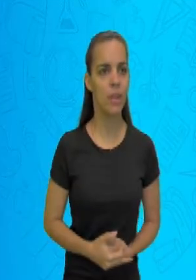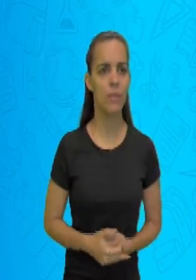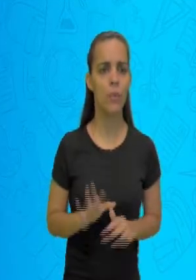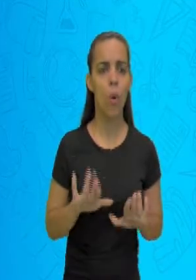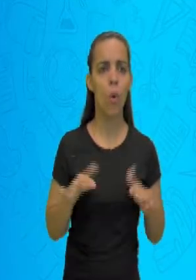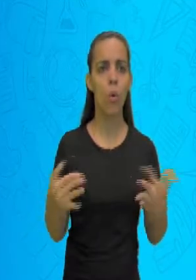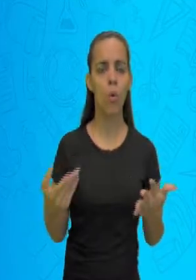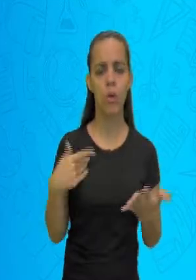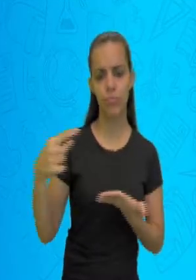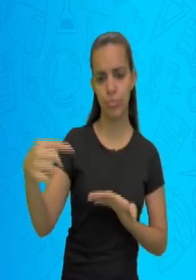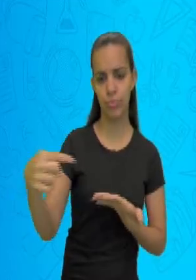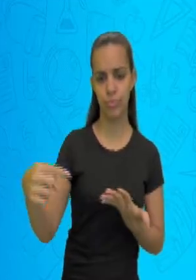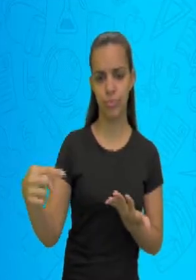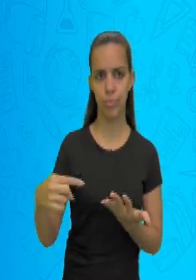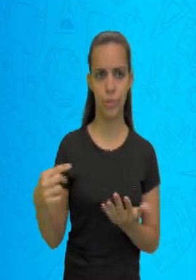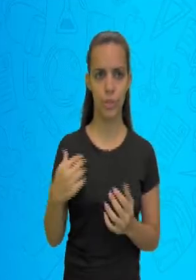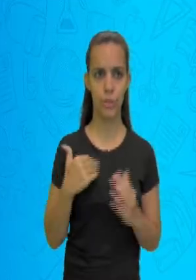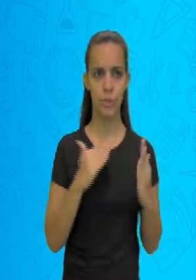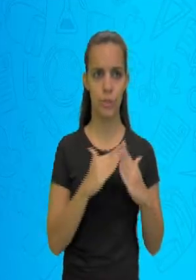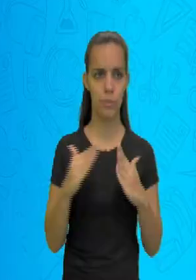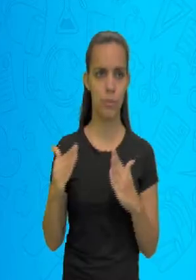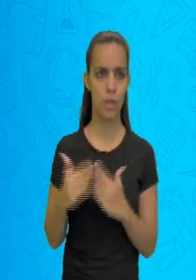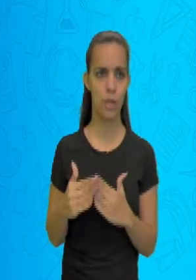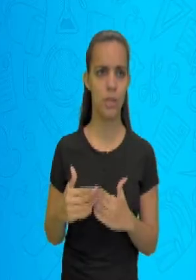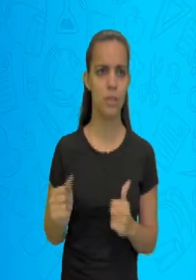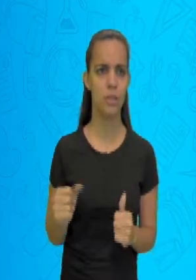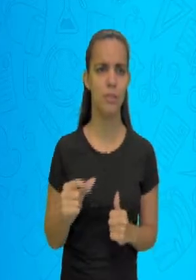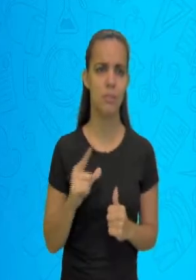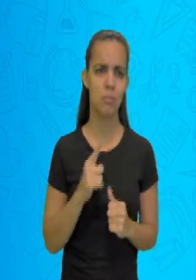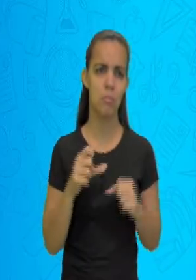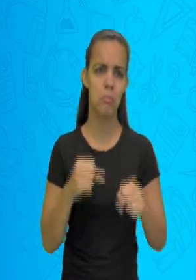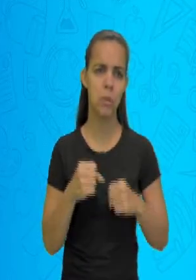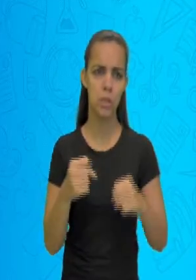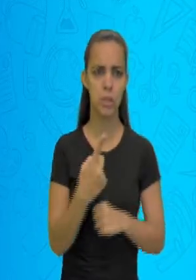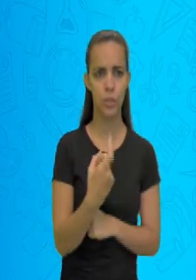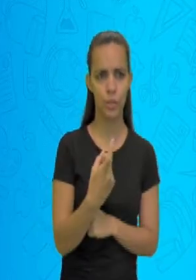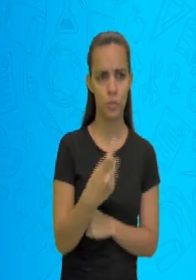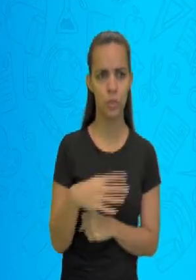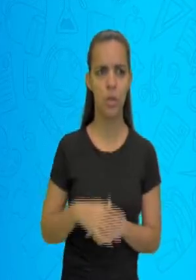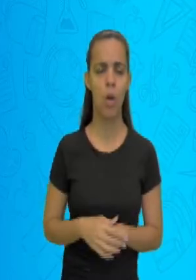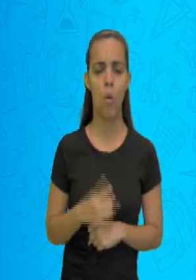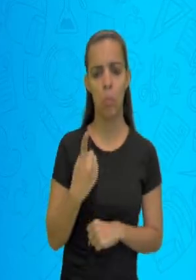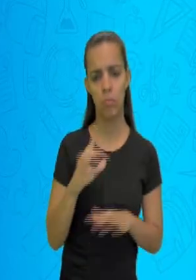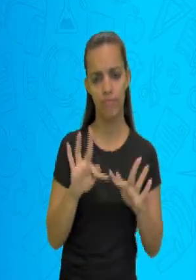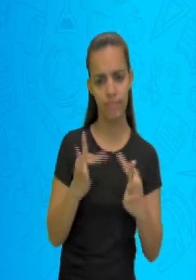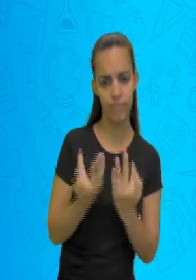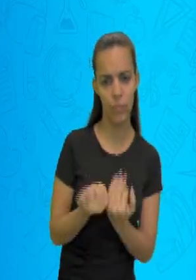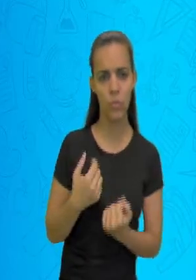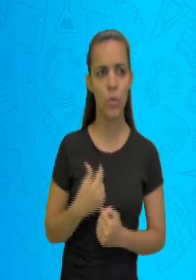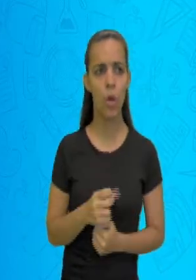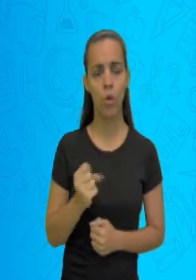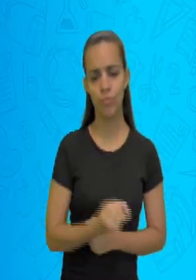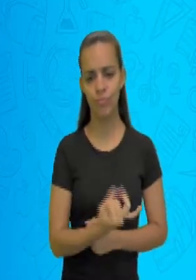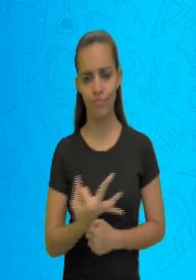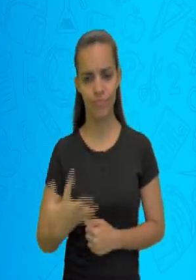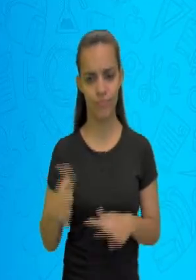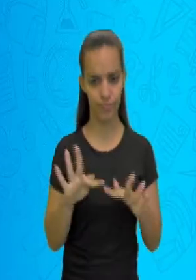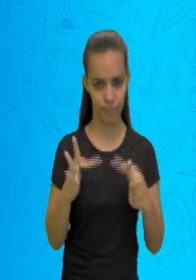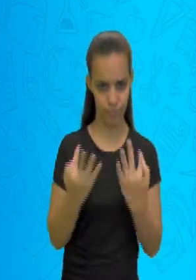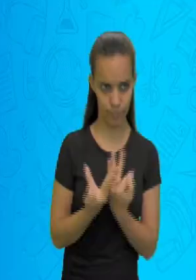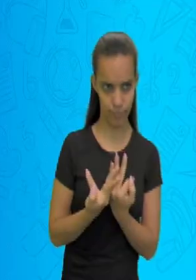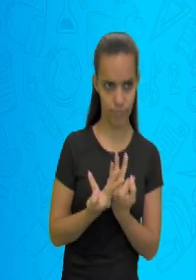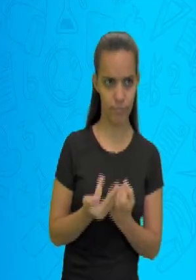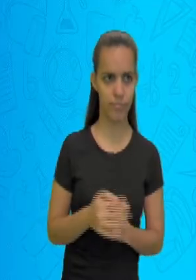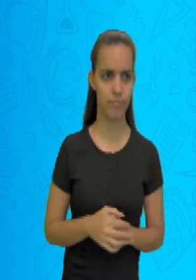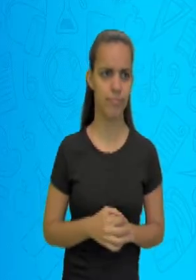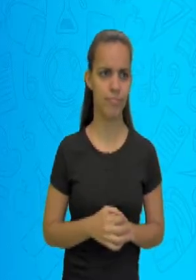os tipos de moradia? Os tipos de moradia podem ser individuais, unifamiliares ou